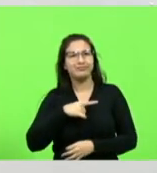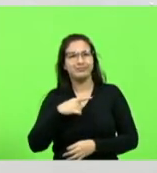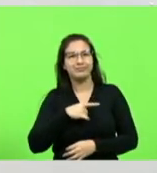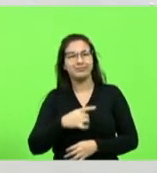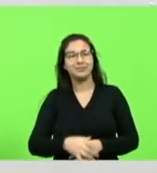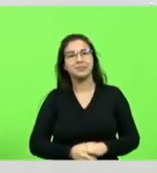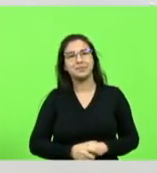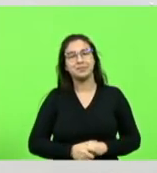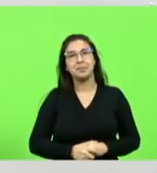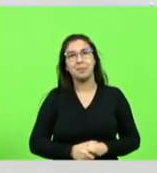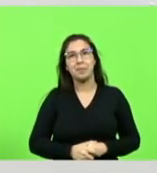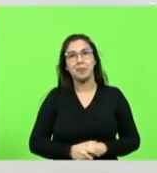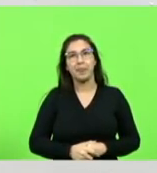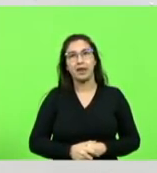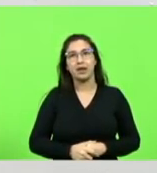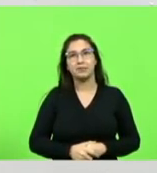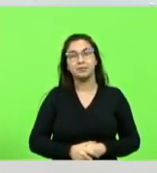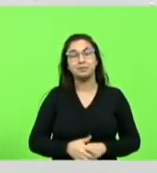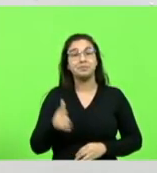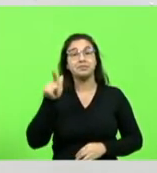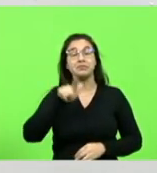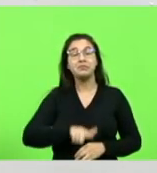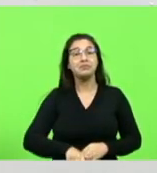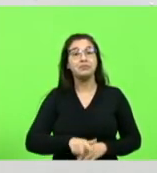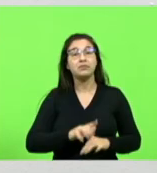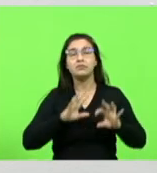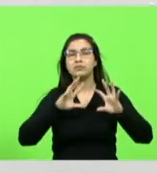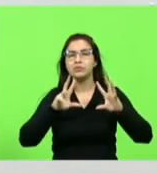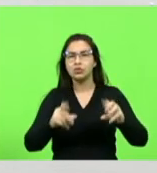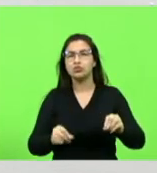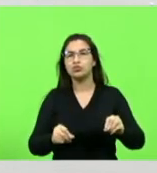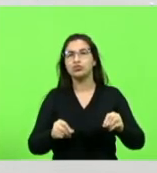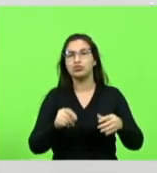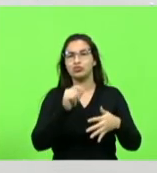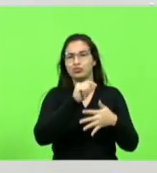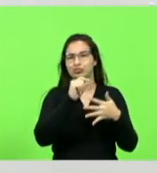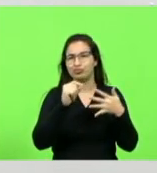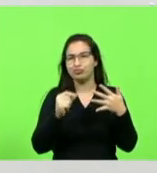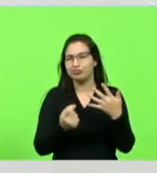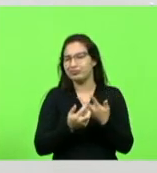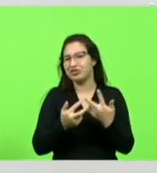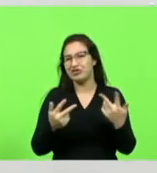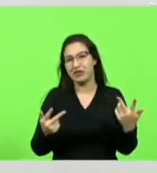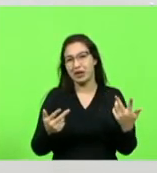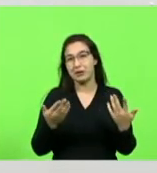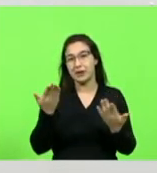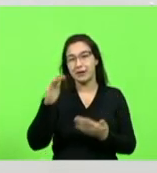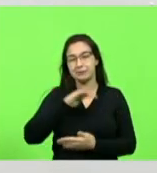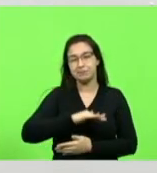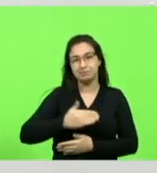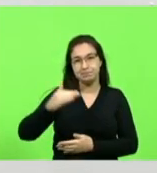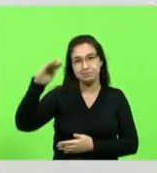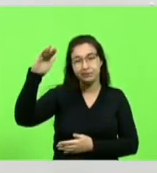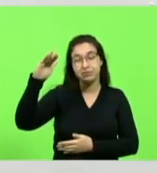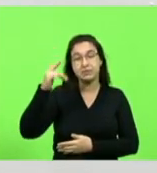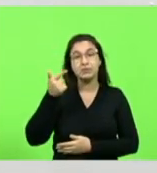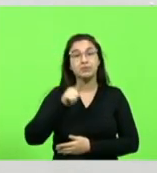Mas, além de todos esses atrativos naturais, o Planalto Serrano também